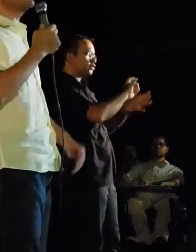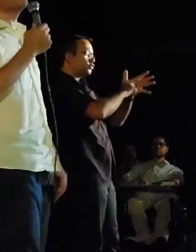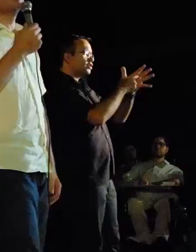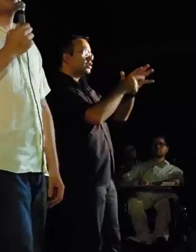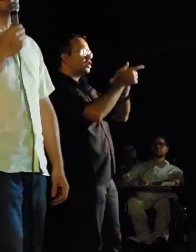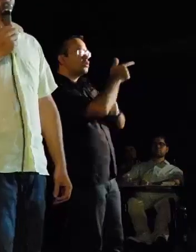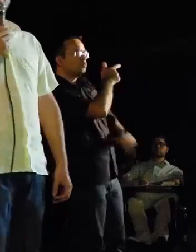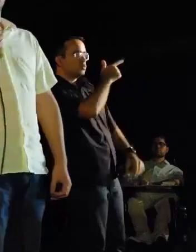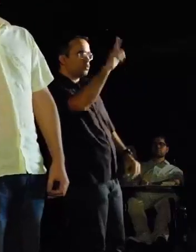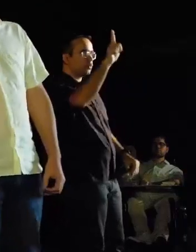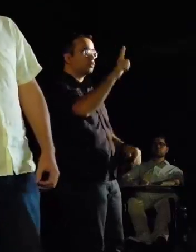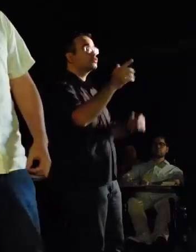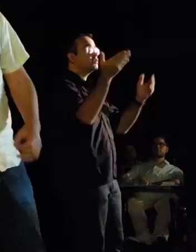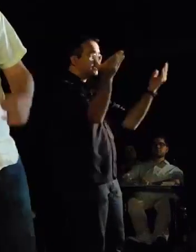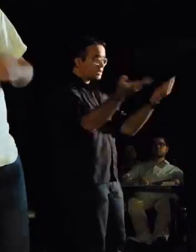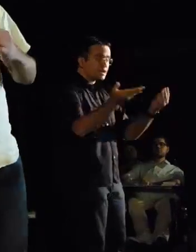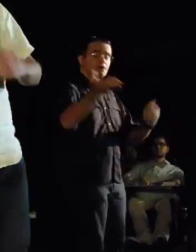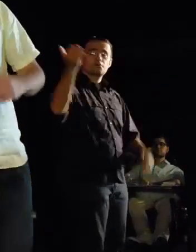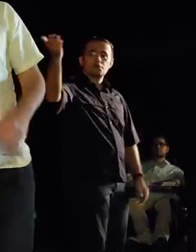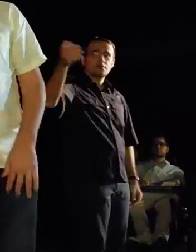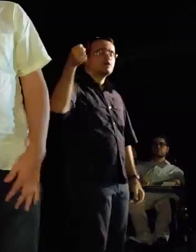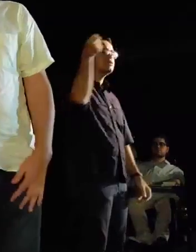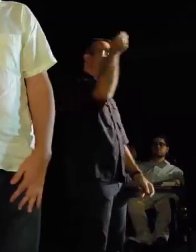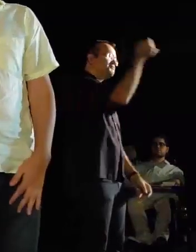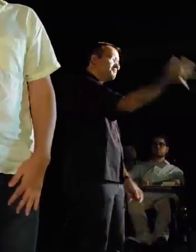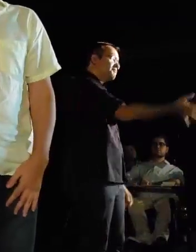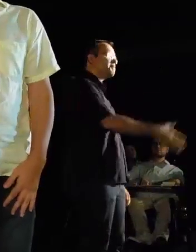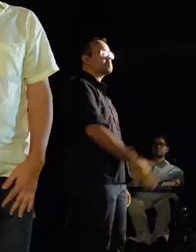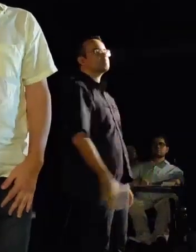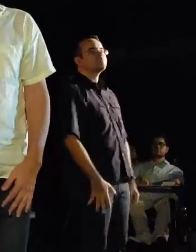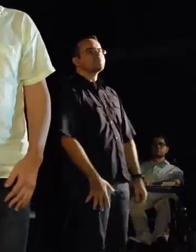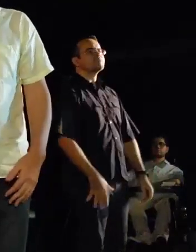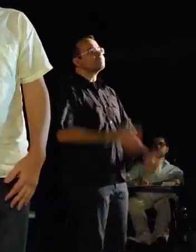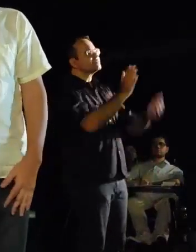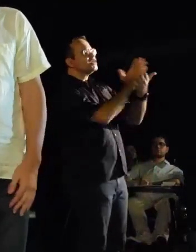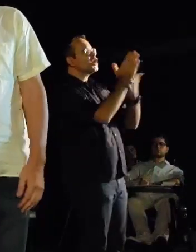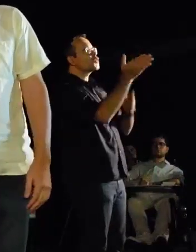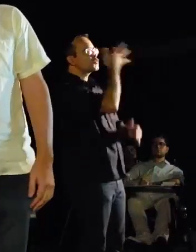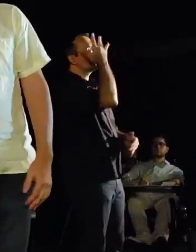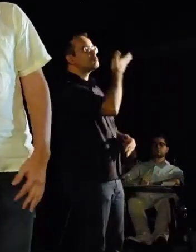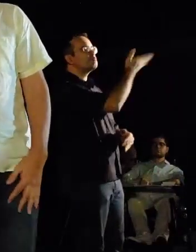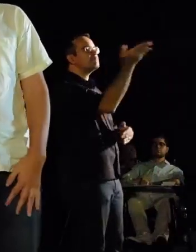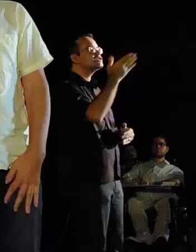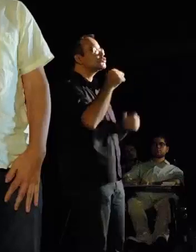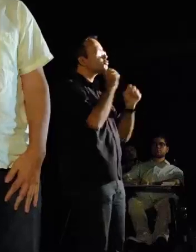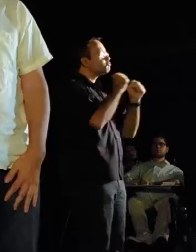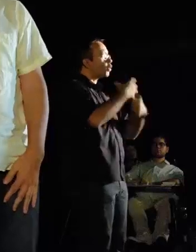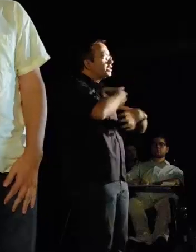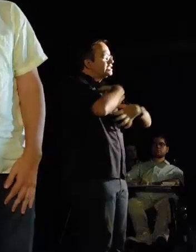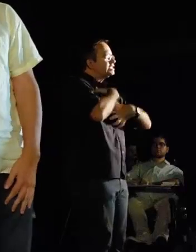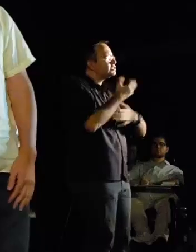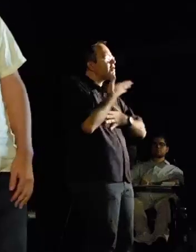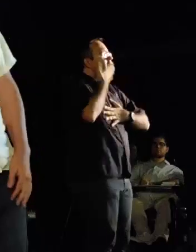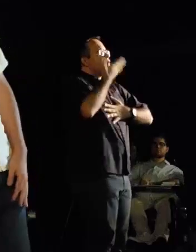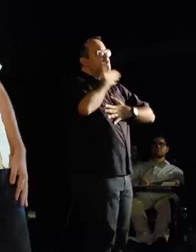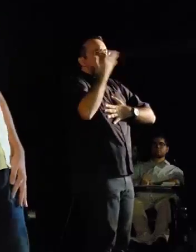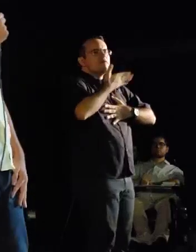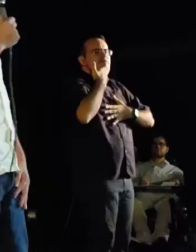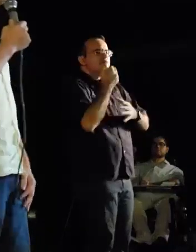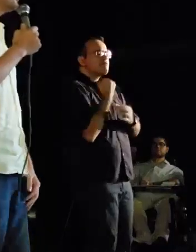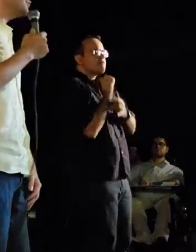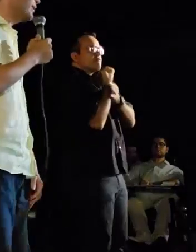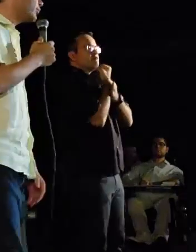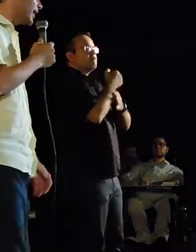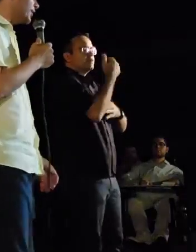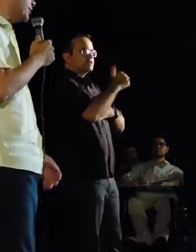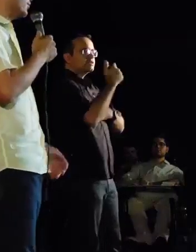partir desta palavra. Muitos de nós nos sentimos desamparados no tempo atual. Só que esse desamparo, ao invés de